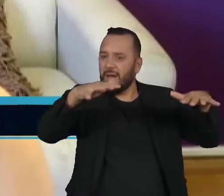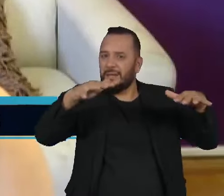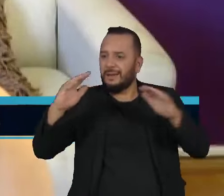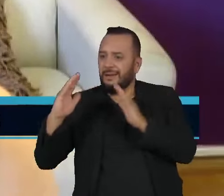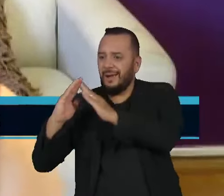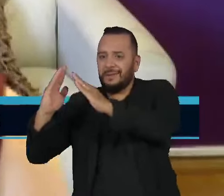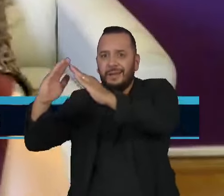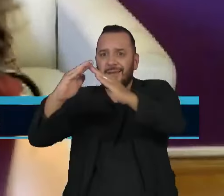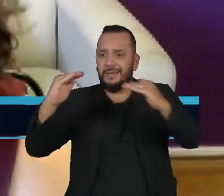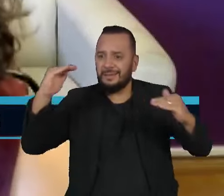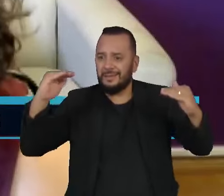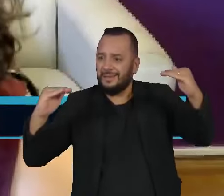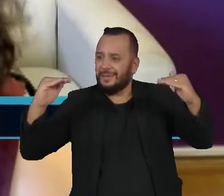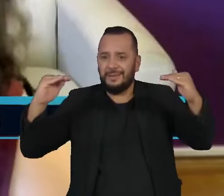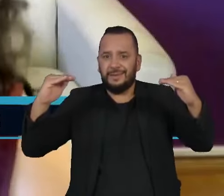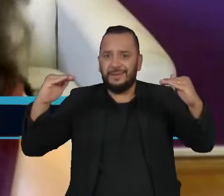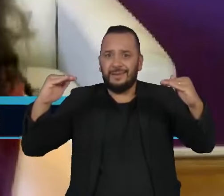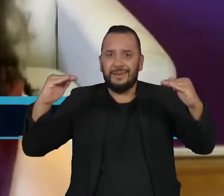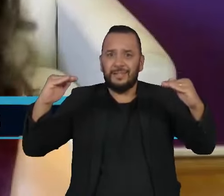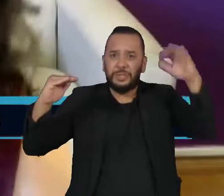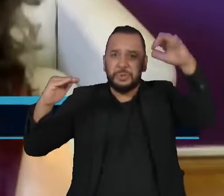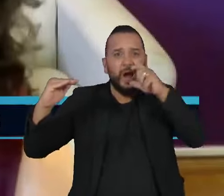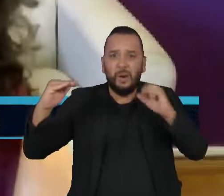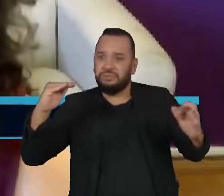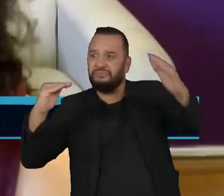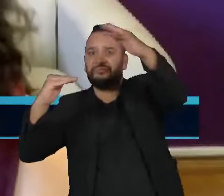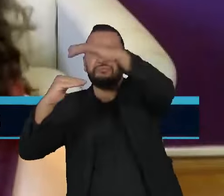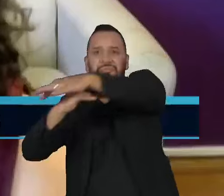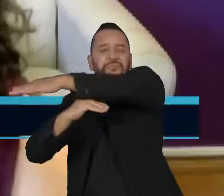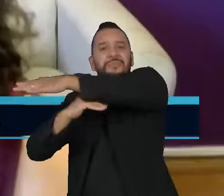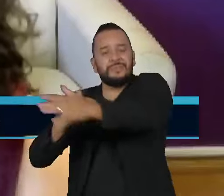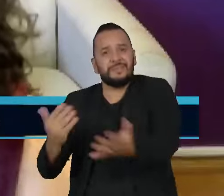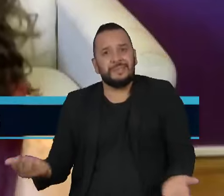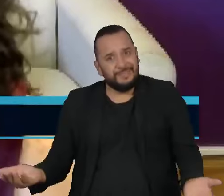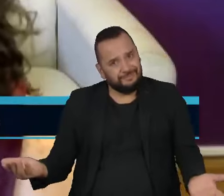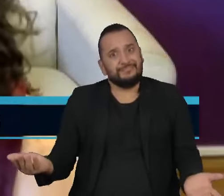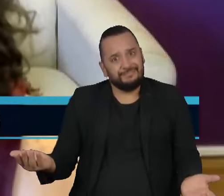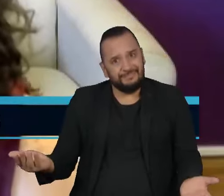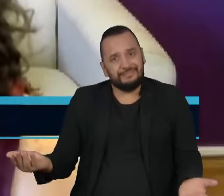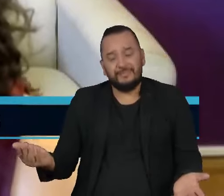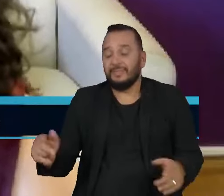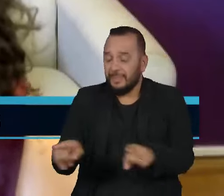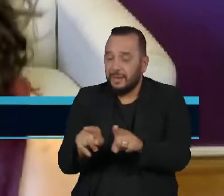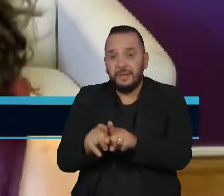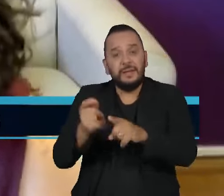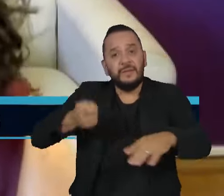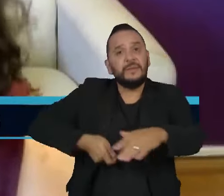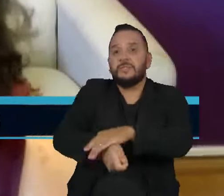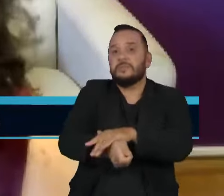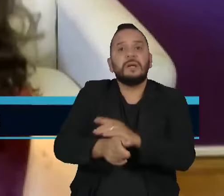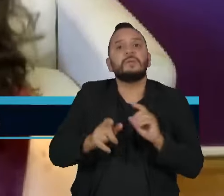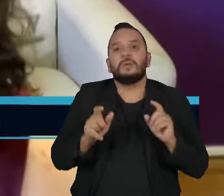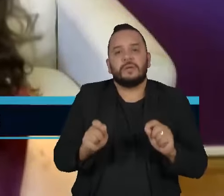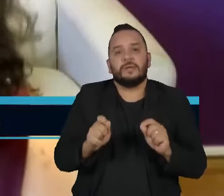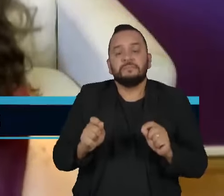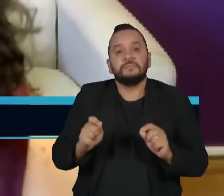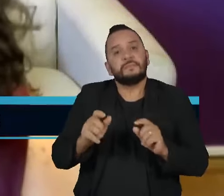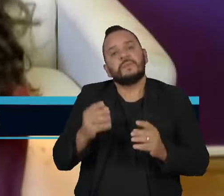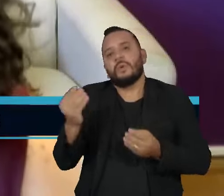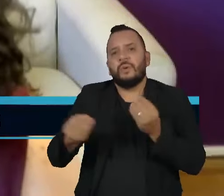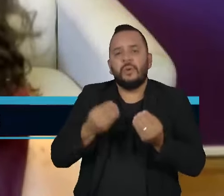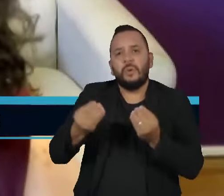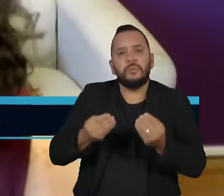propensão maior a esse tipo de risco. É fundamental que investimentos sejam feitos no sentido de investimentos humanos, né,